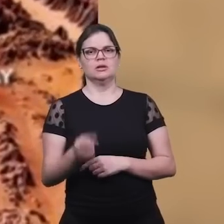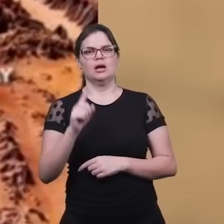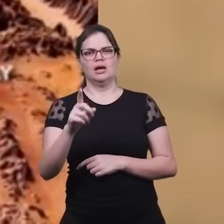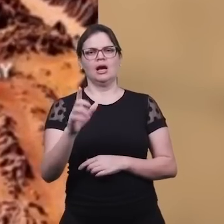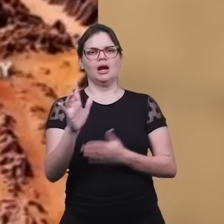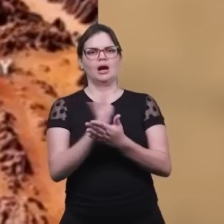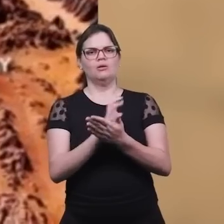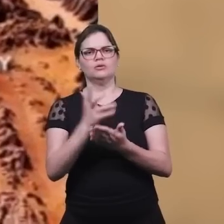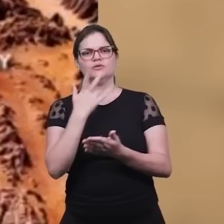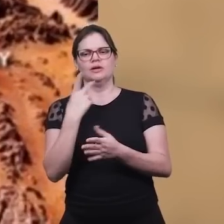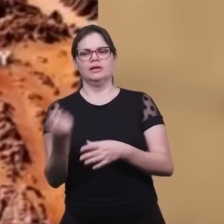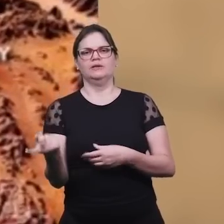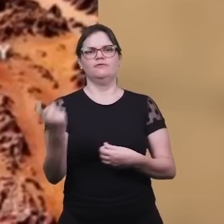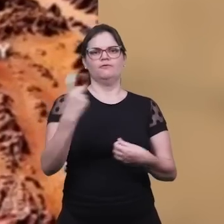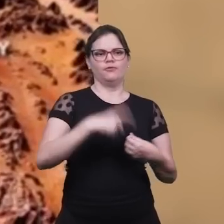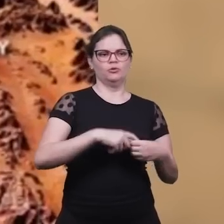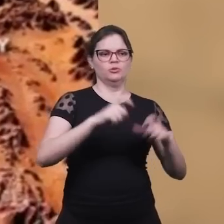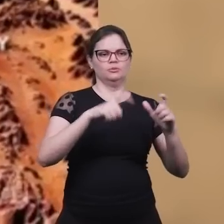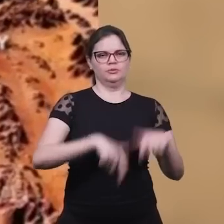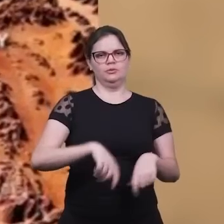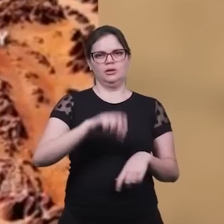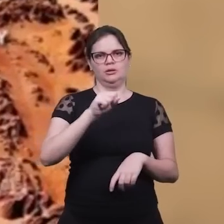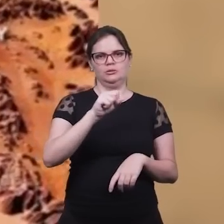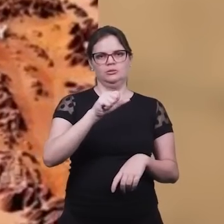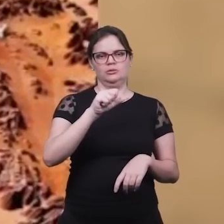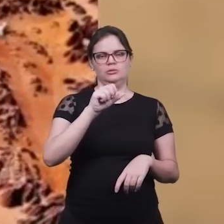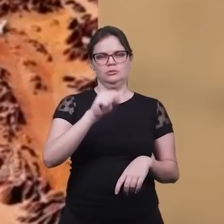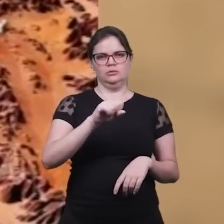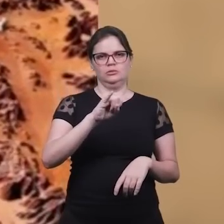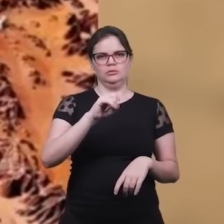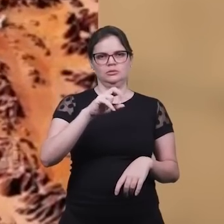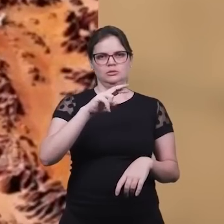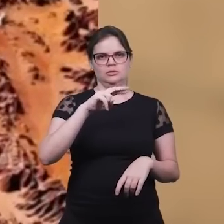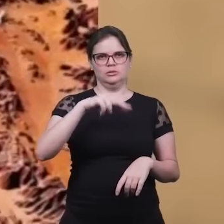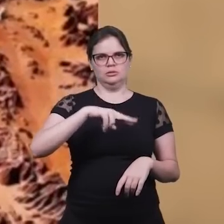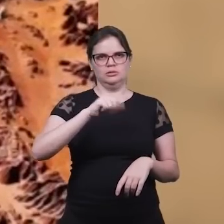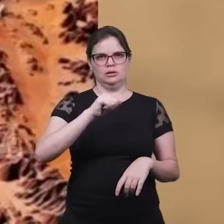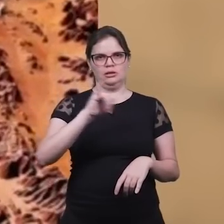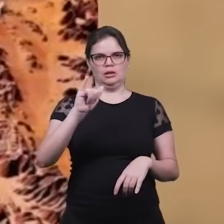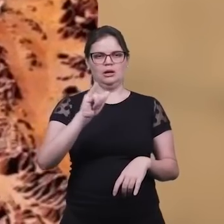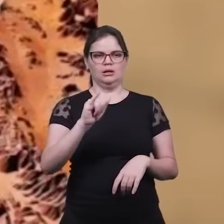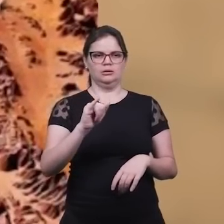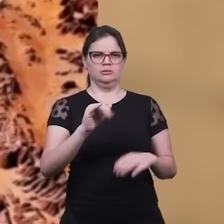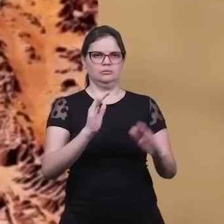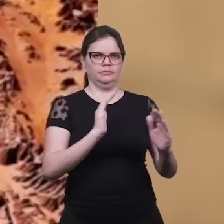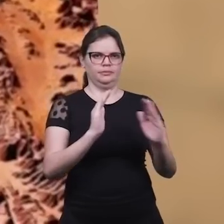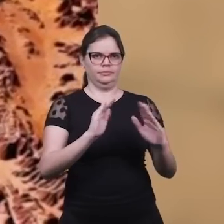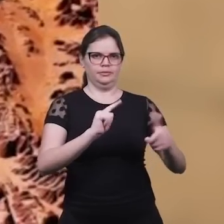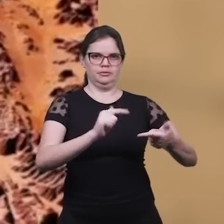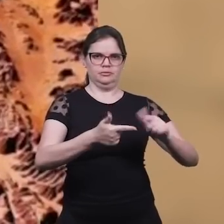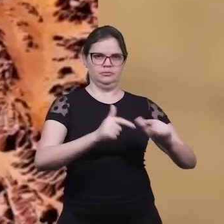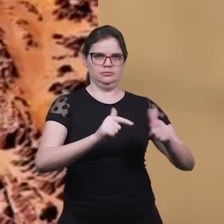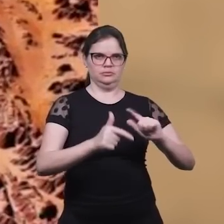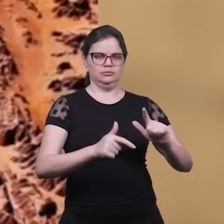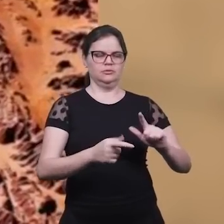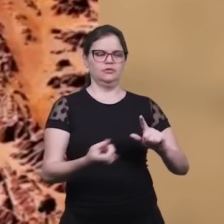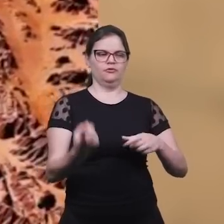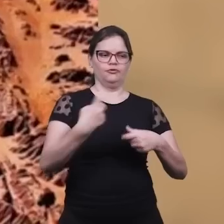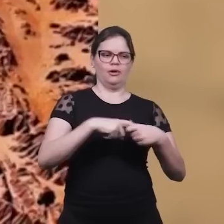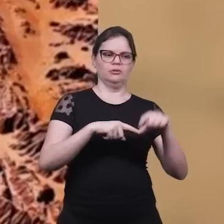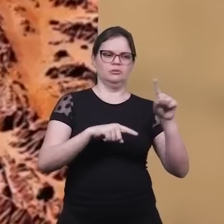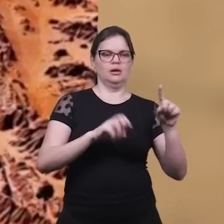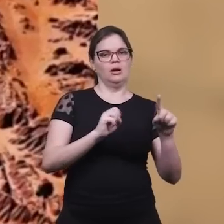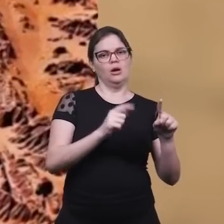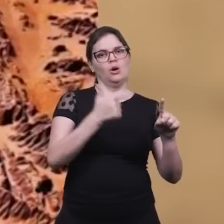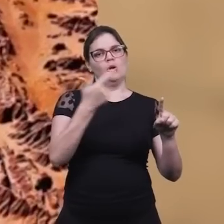para a Península do Sinai, aqui, que seria aqui para o lado de Israel, e voltam ali para a Península do Sinai, e